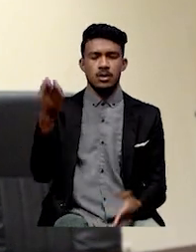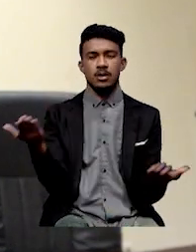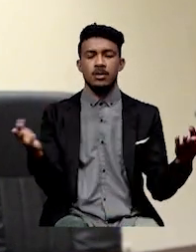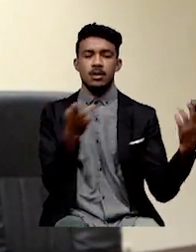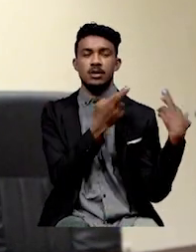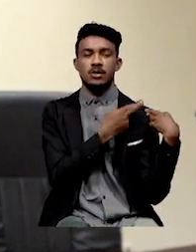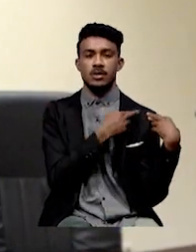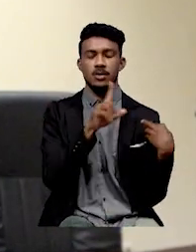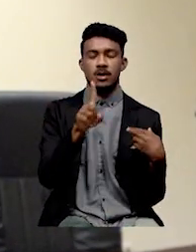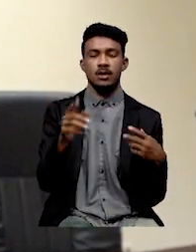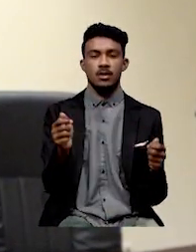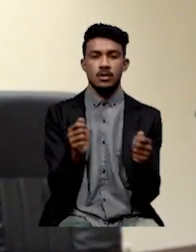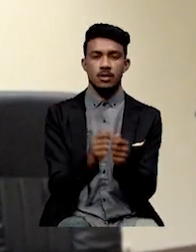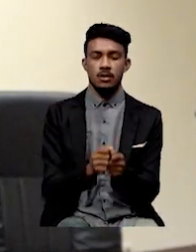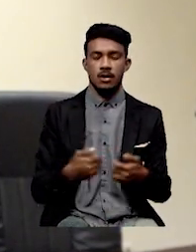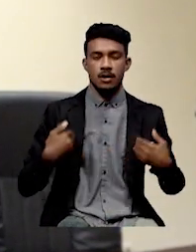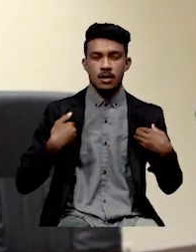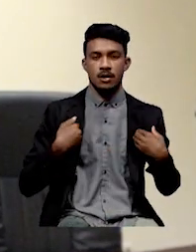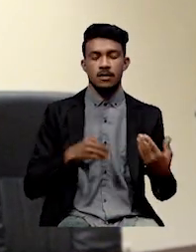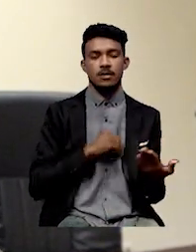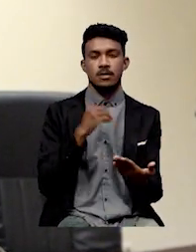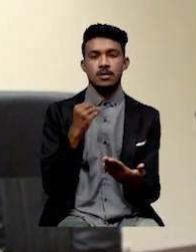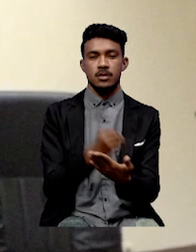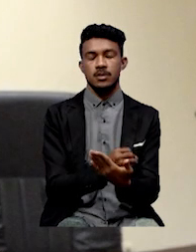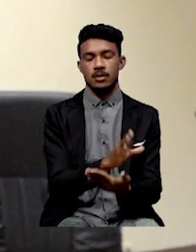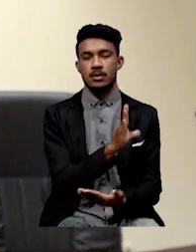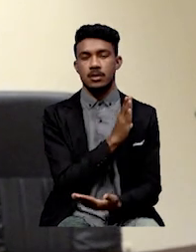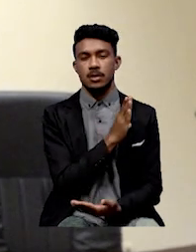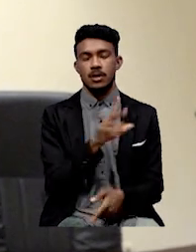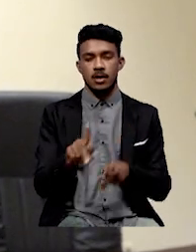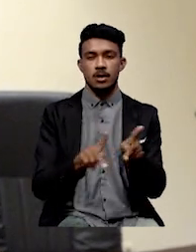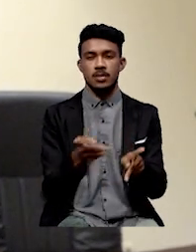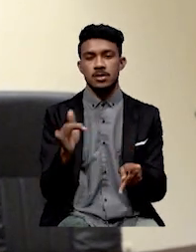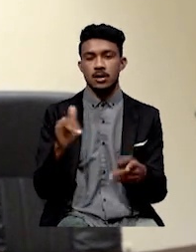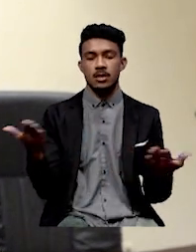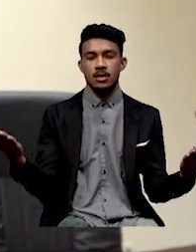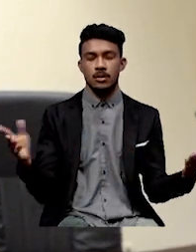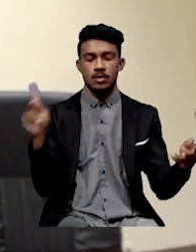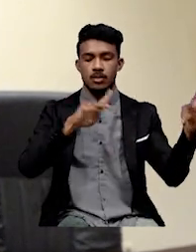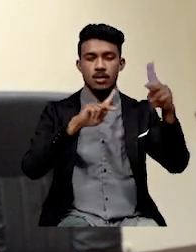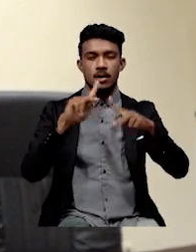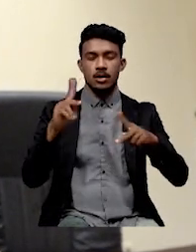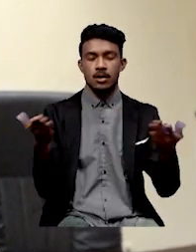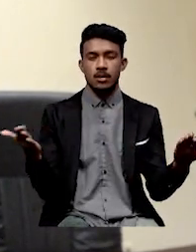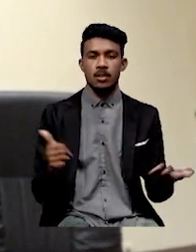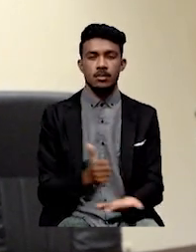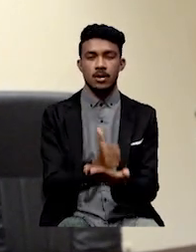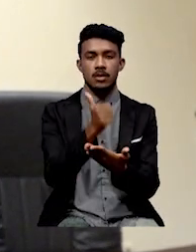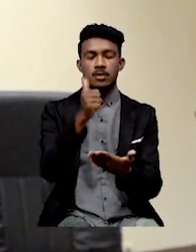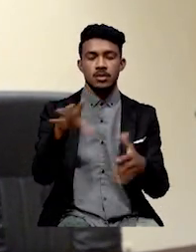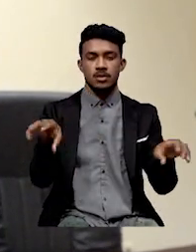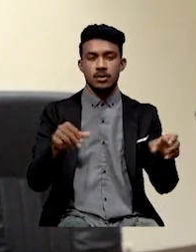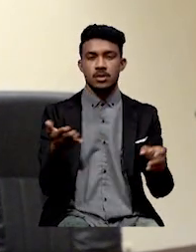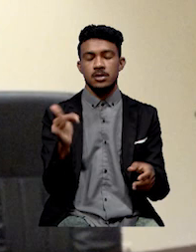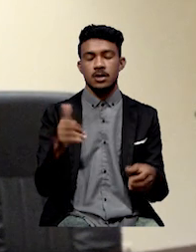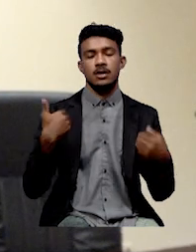baidane io optimista e garanti katak empresario serneve manano na tener sira ia